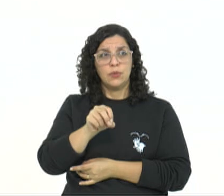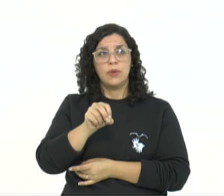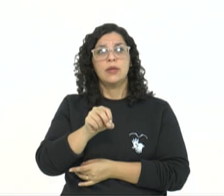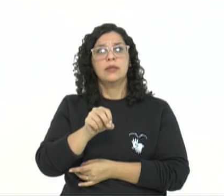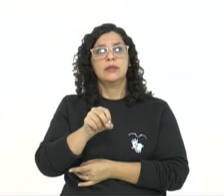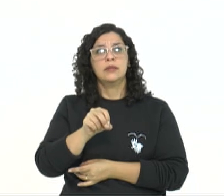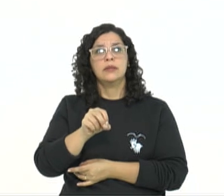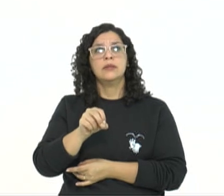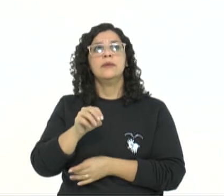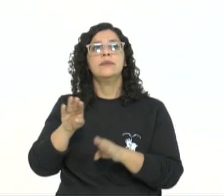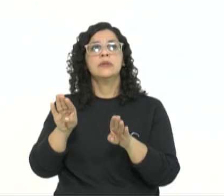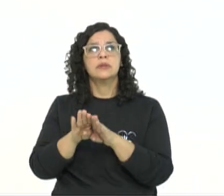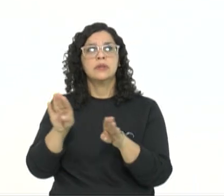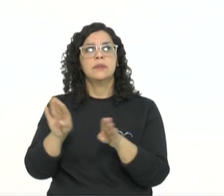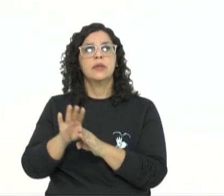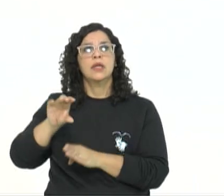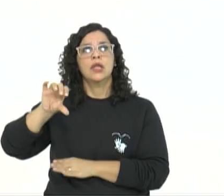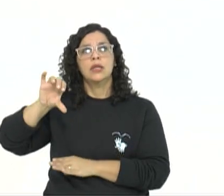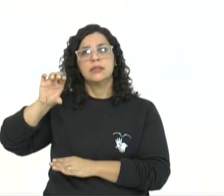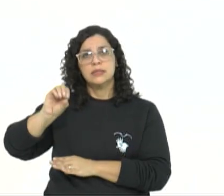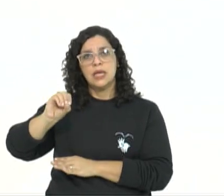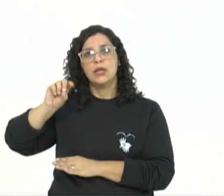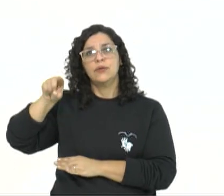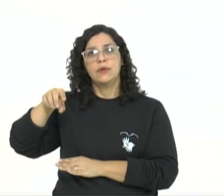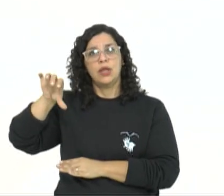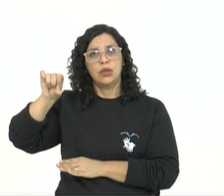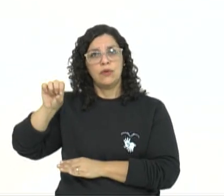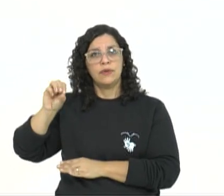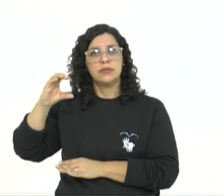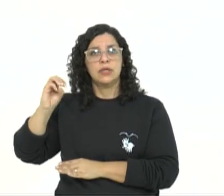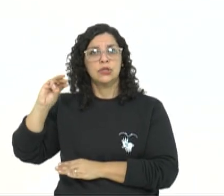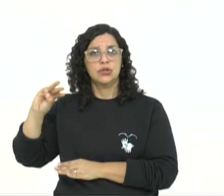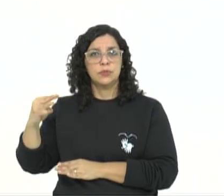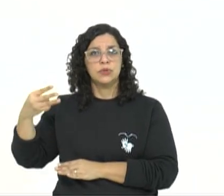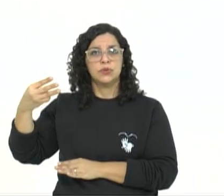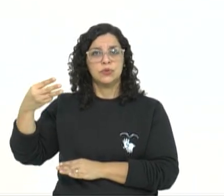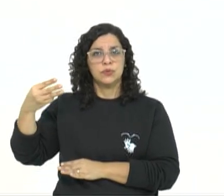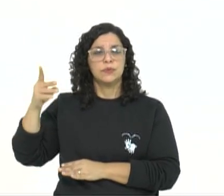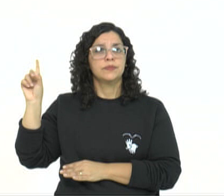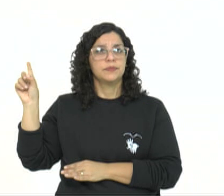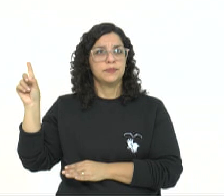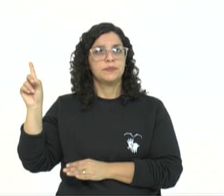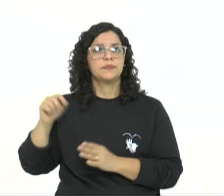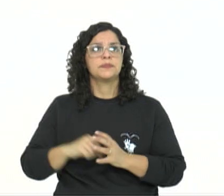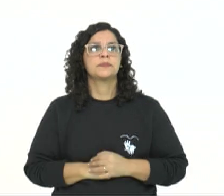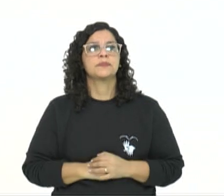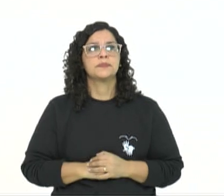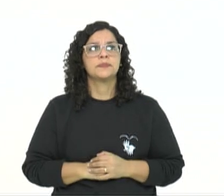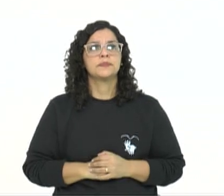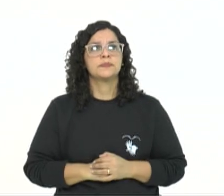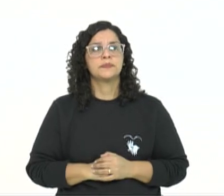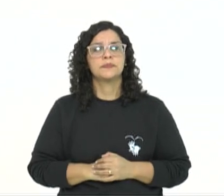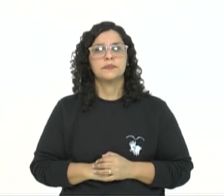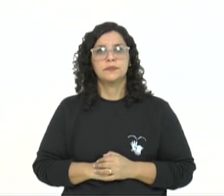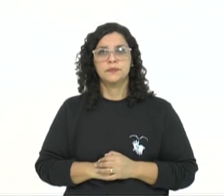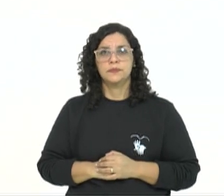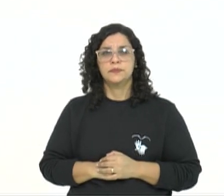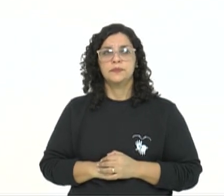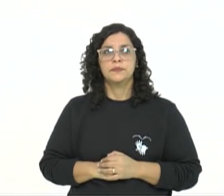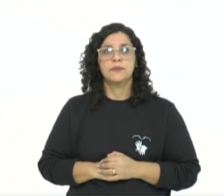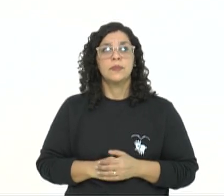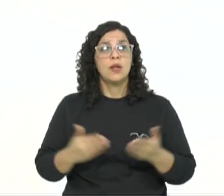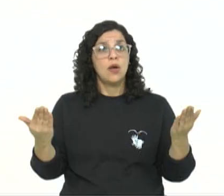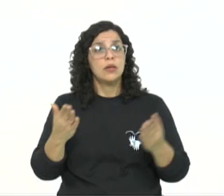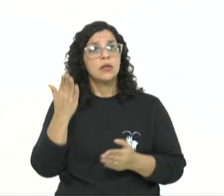0,50 gramas por centímetro cúbico, o líquido A, e o líquido B de massa específica de 0,90 gramas por centímetro